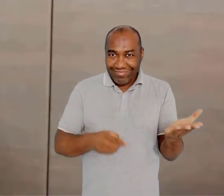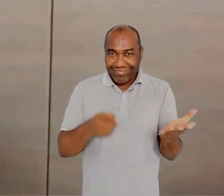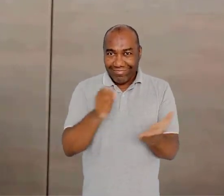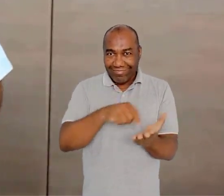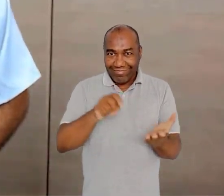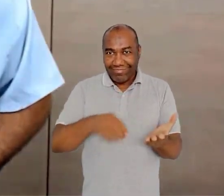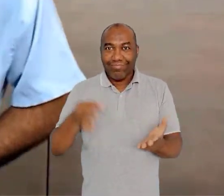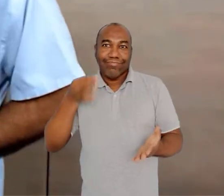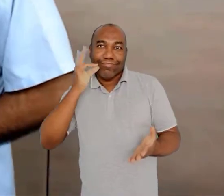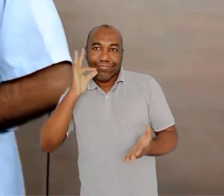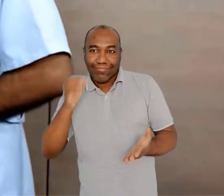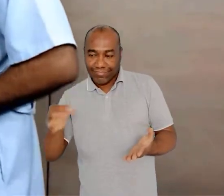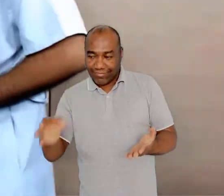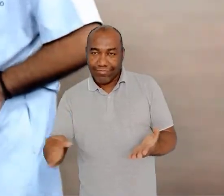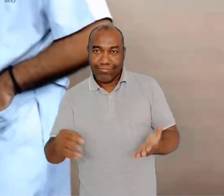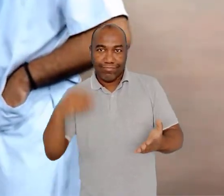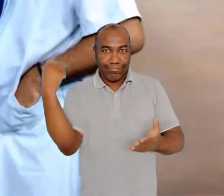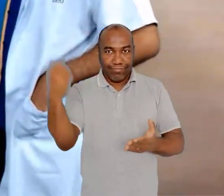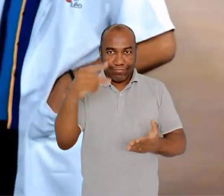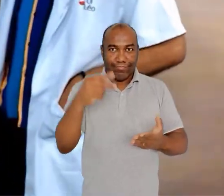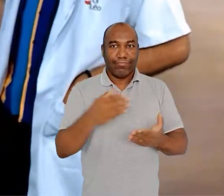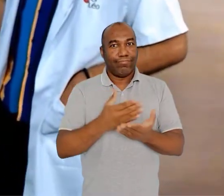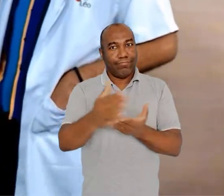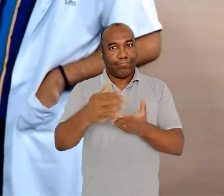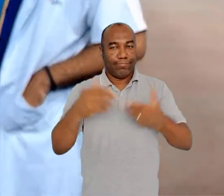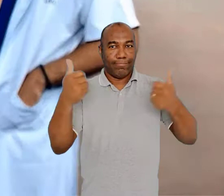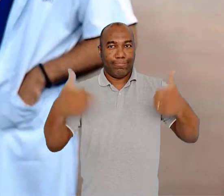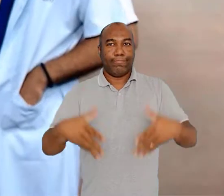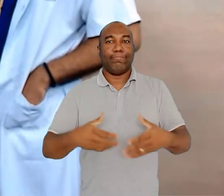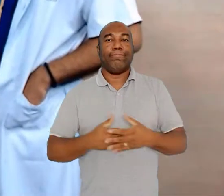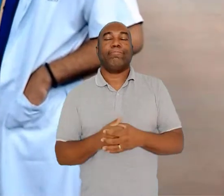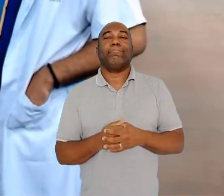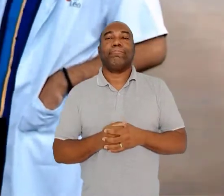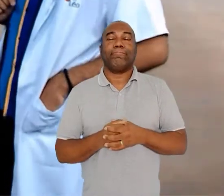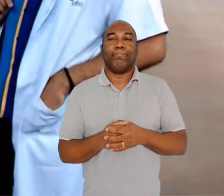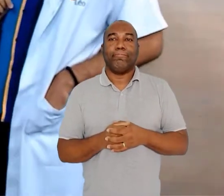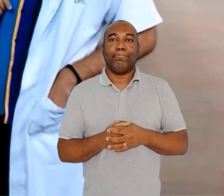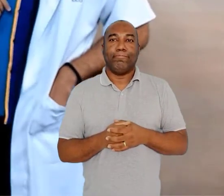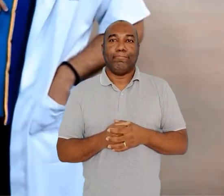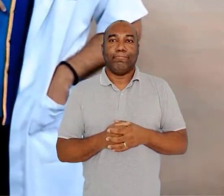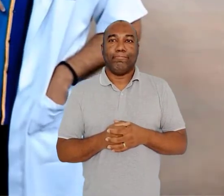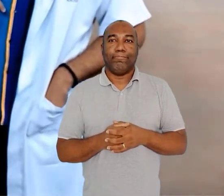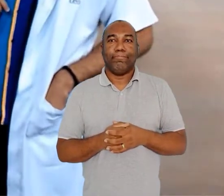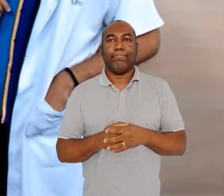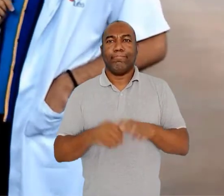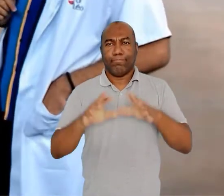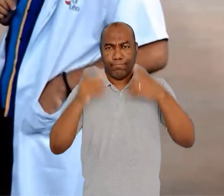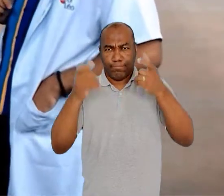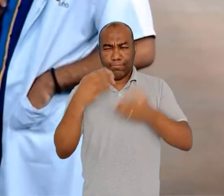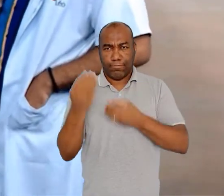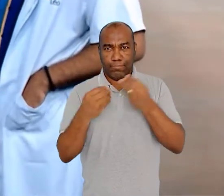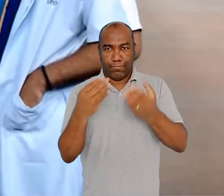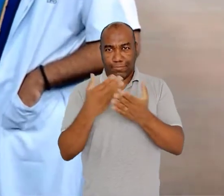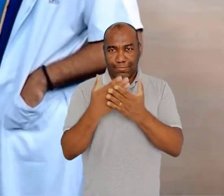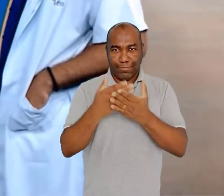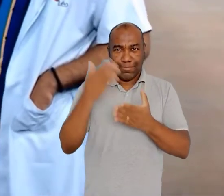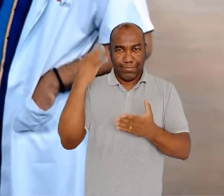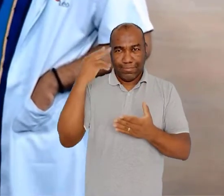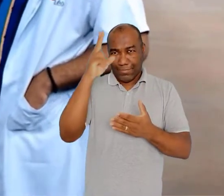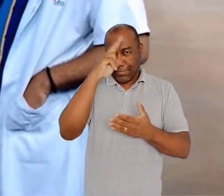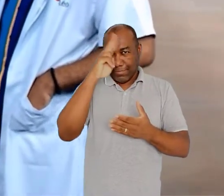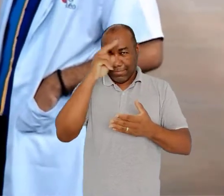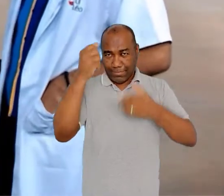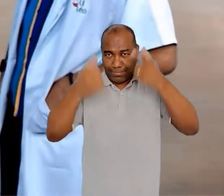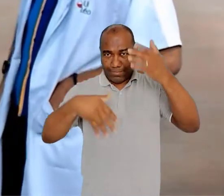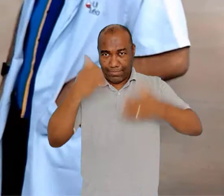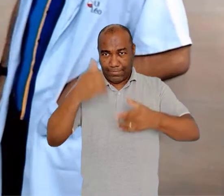e vamos lá. Pessoal, na aula passada, vamos revisar lá no slide para a gente começar a